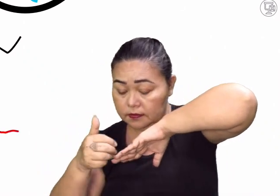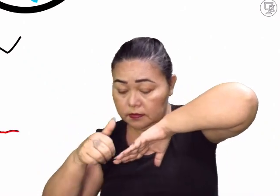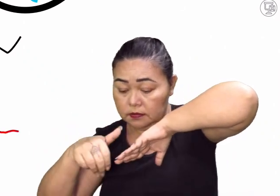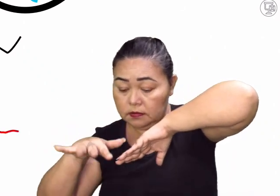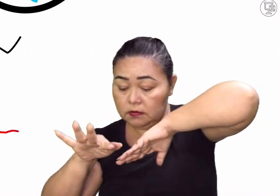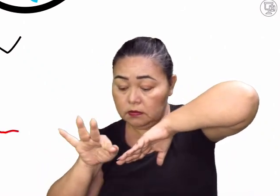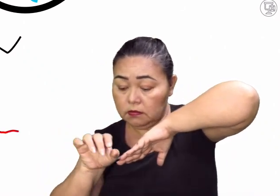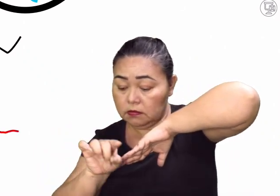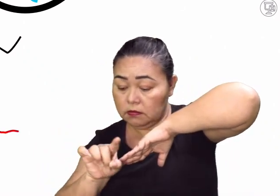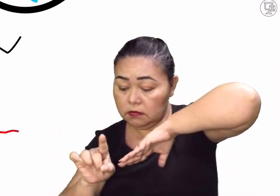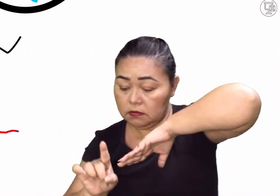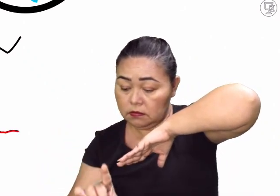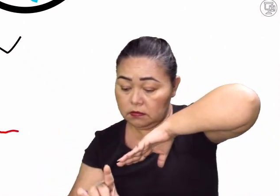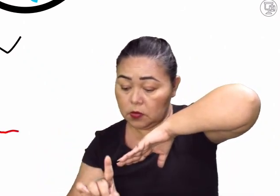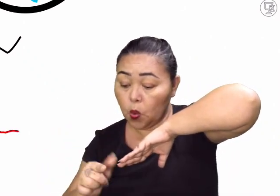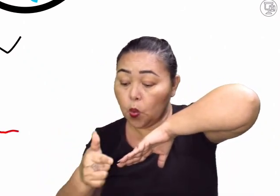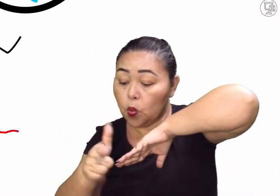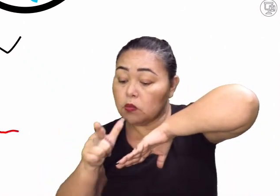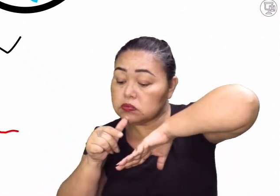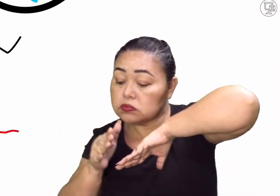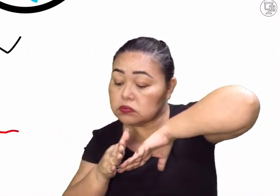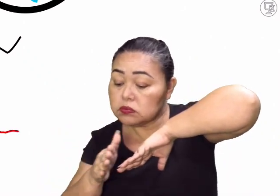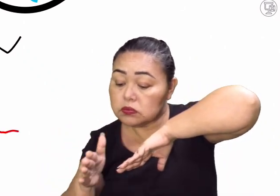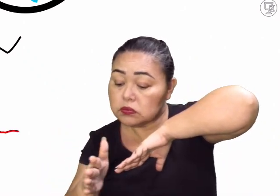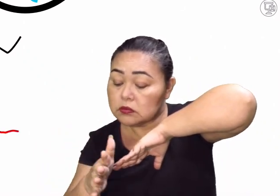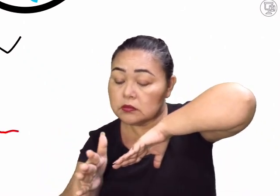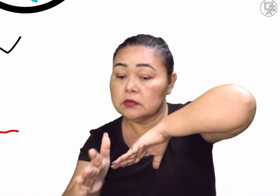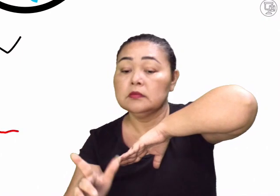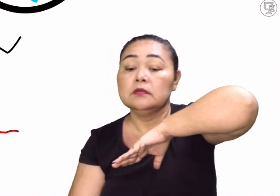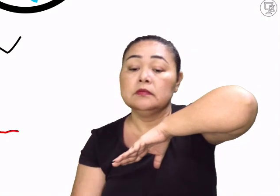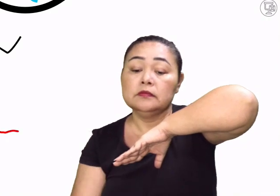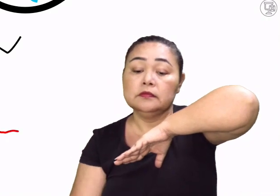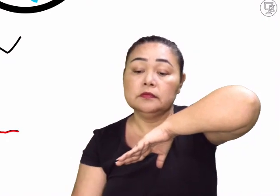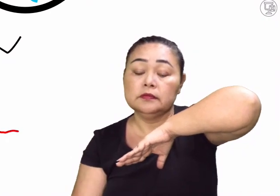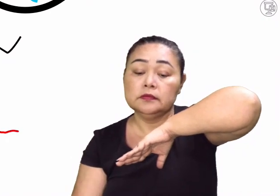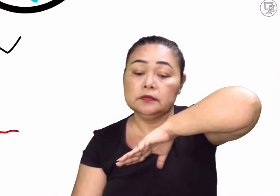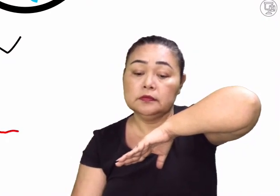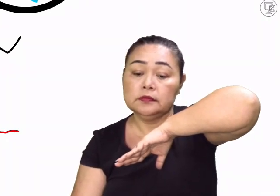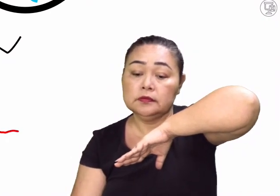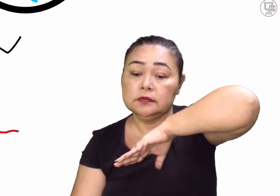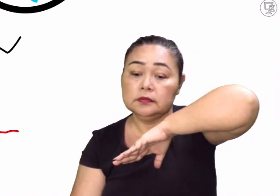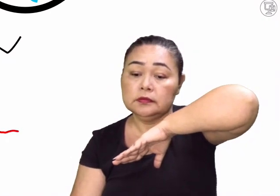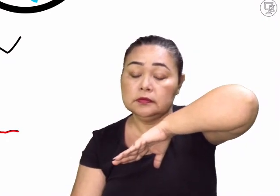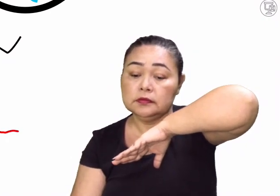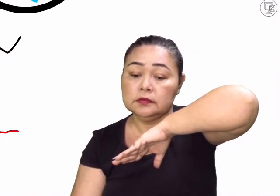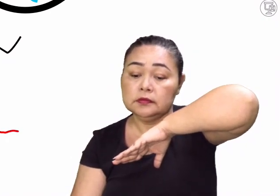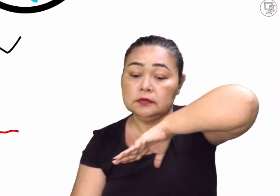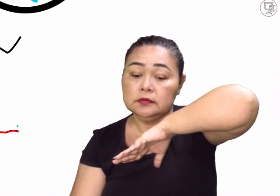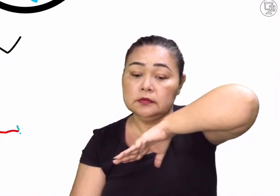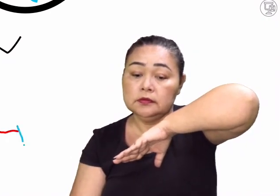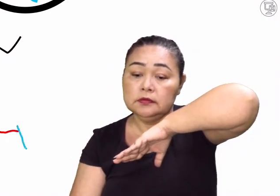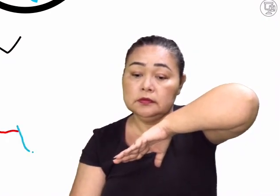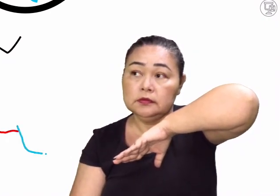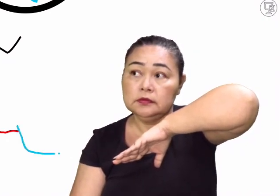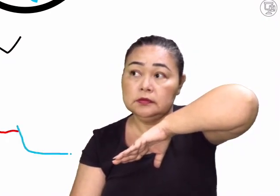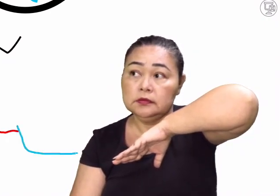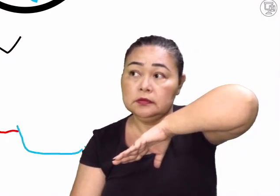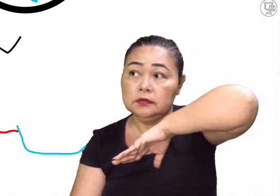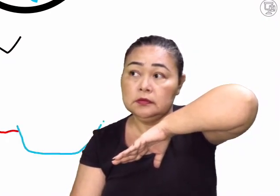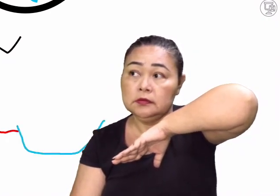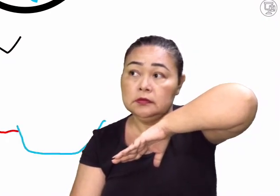vai desaguar num outro rio. Vamos mudar aqui a cor. O rio, por